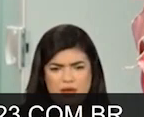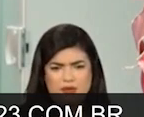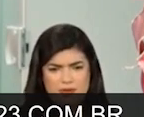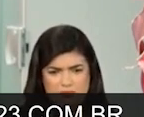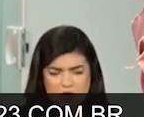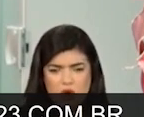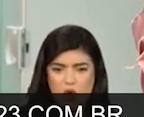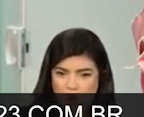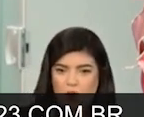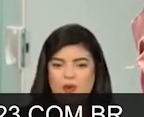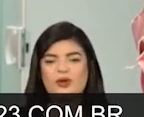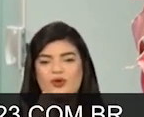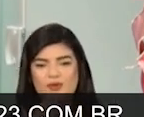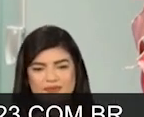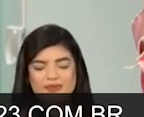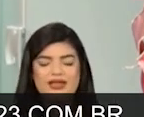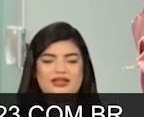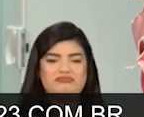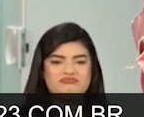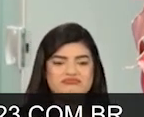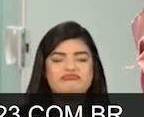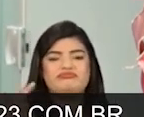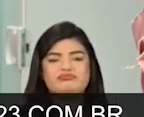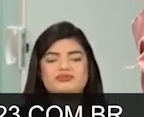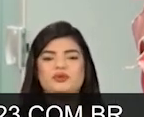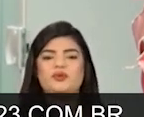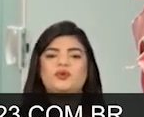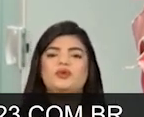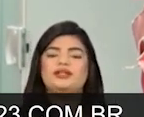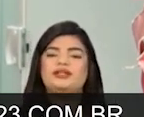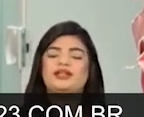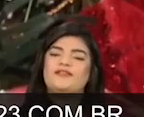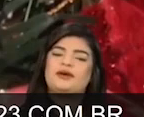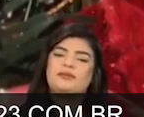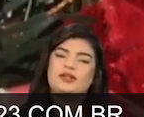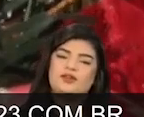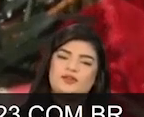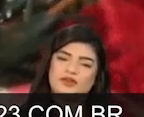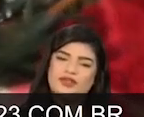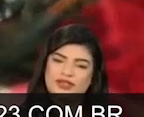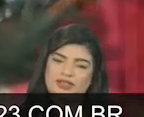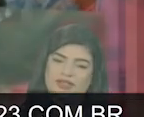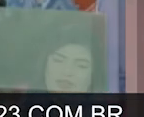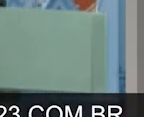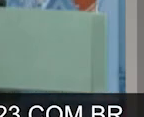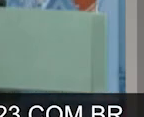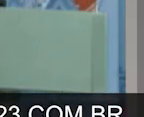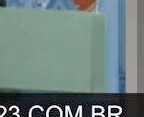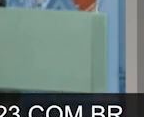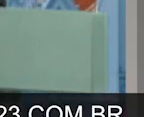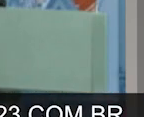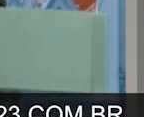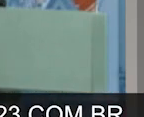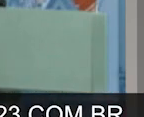de alimentos, né? E outras necessidades que as famílias dos voluntários sempre têm. Que